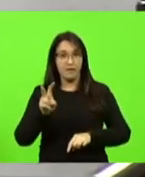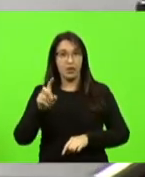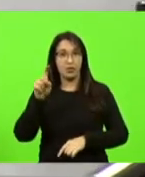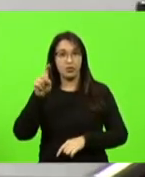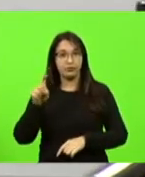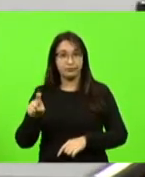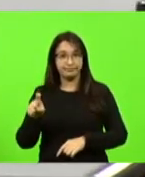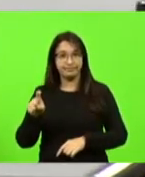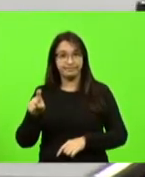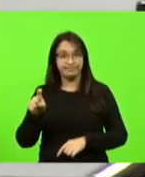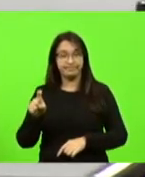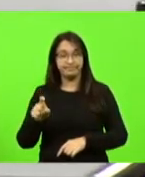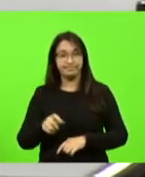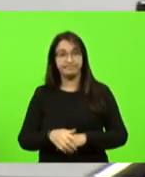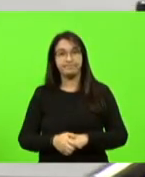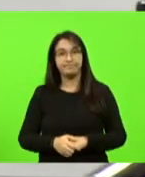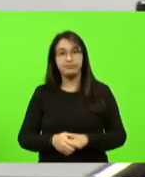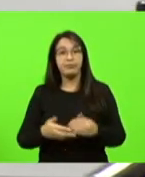Esse ano,